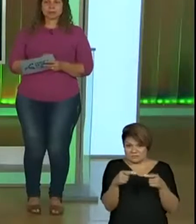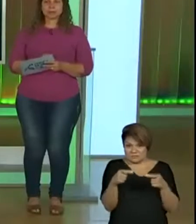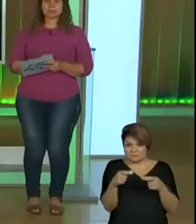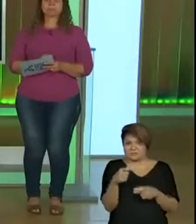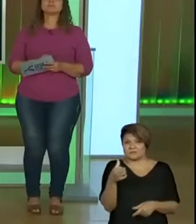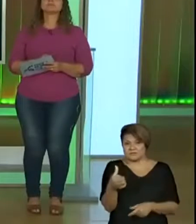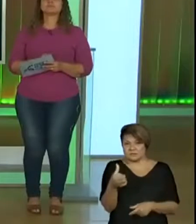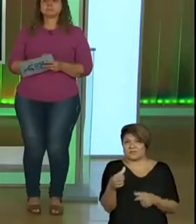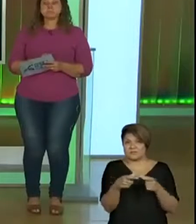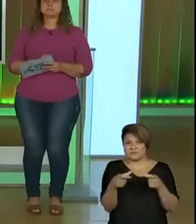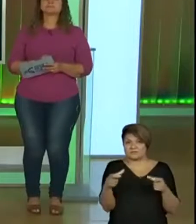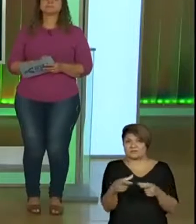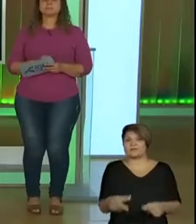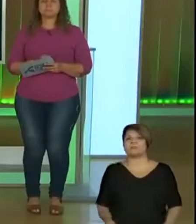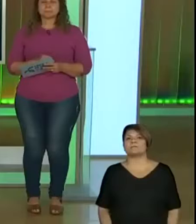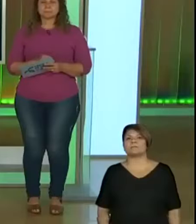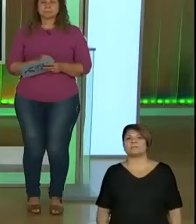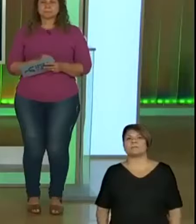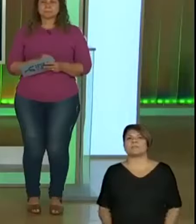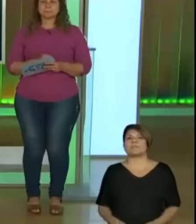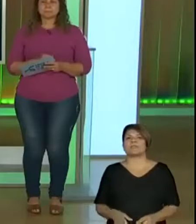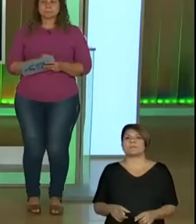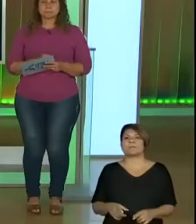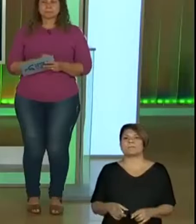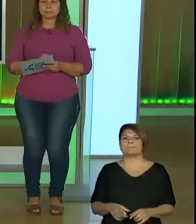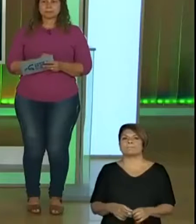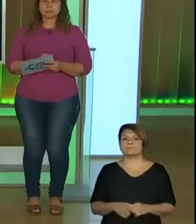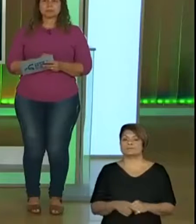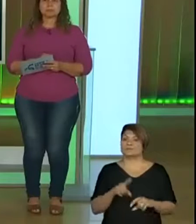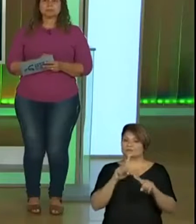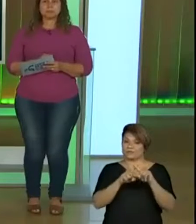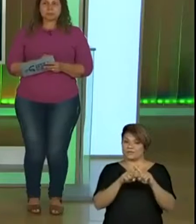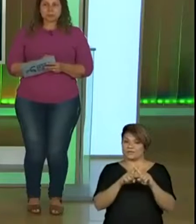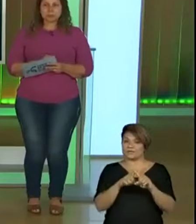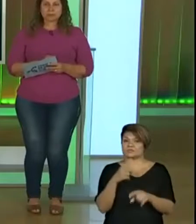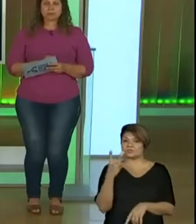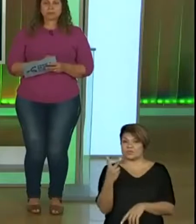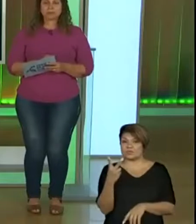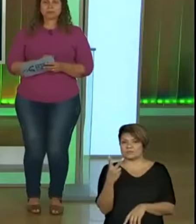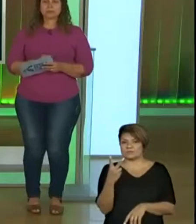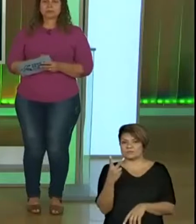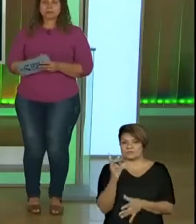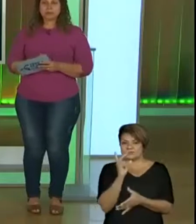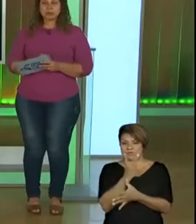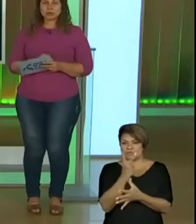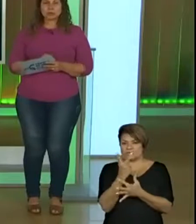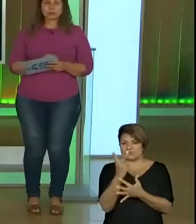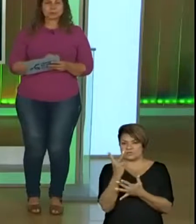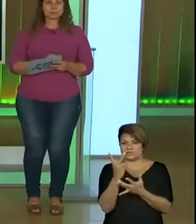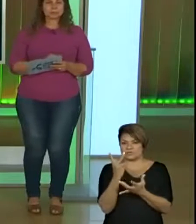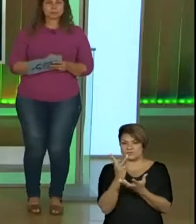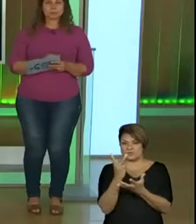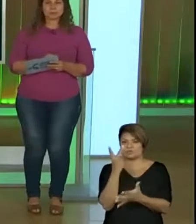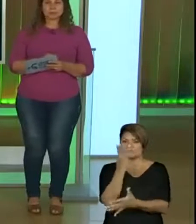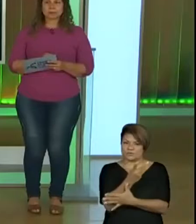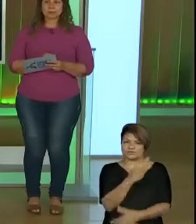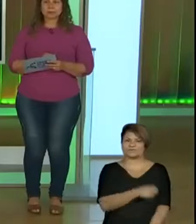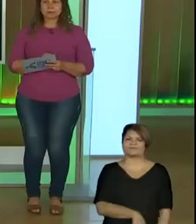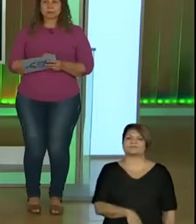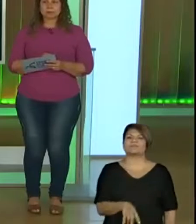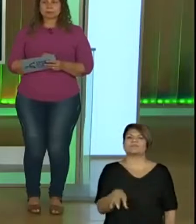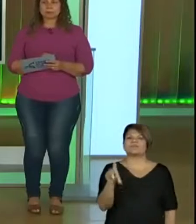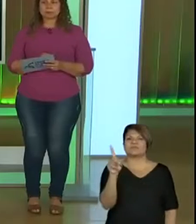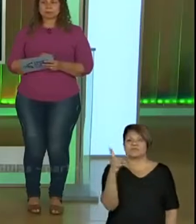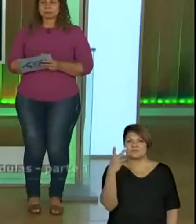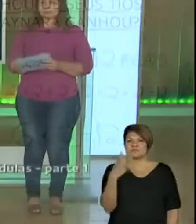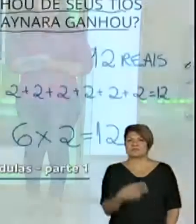seis notas. Cédulas ou notas. Cada uma tem o valor de 2, então é multiplicado por 2, que é isso. Igual a